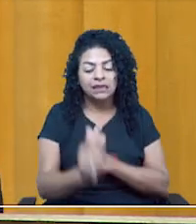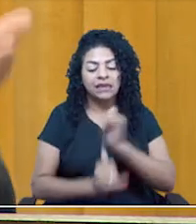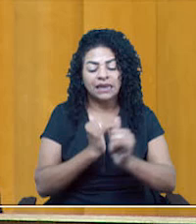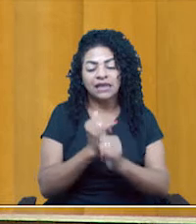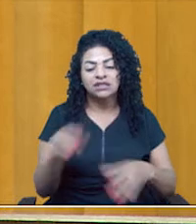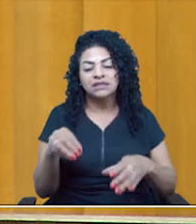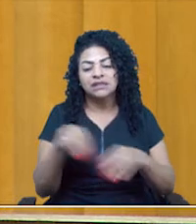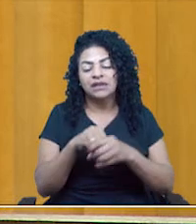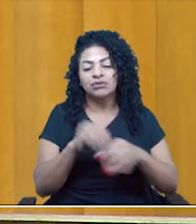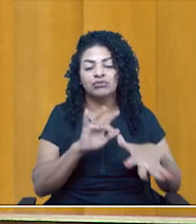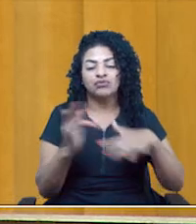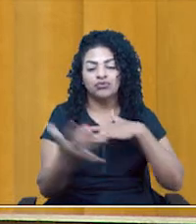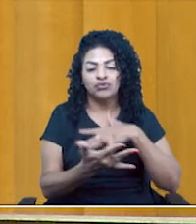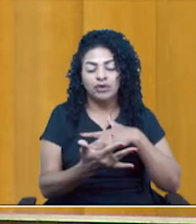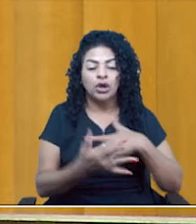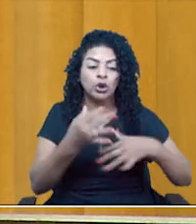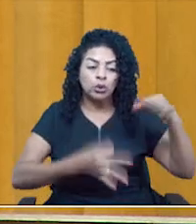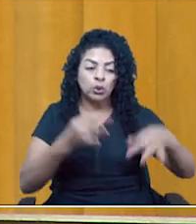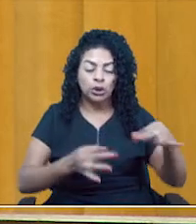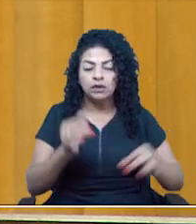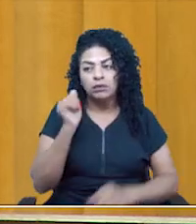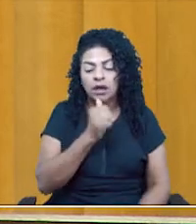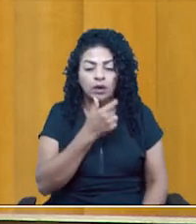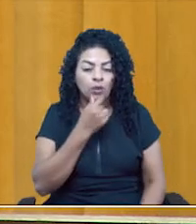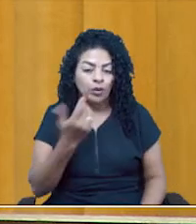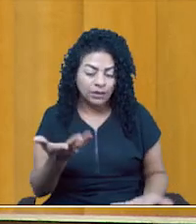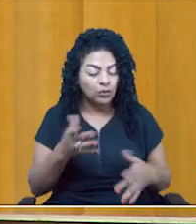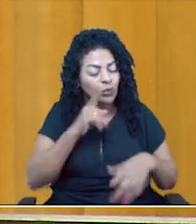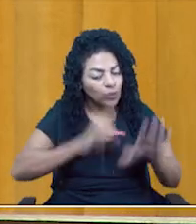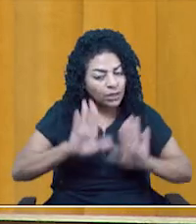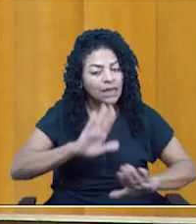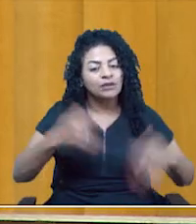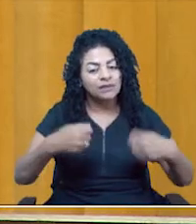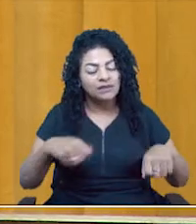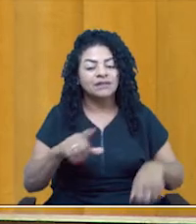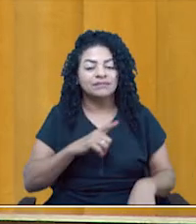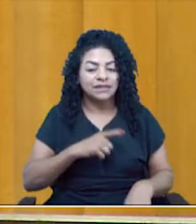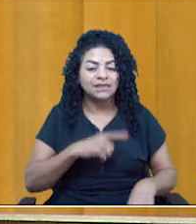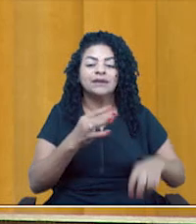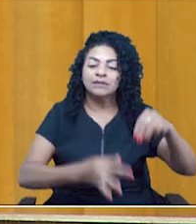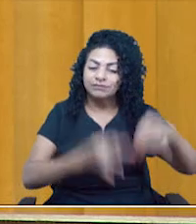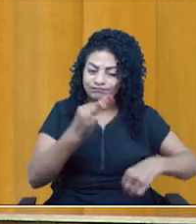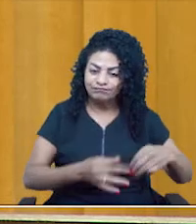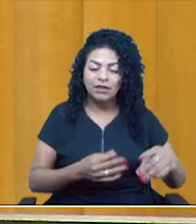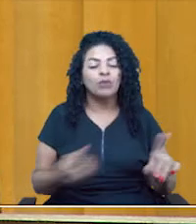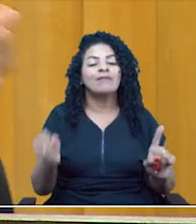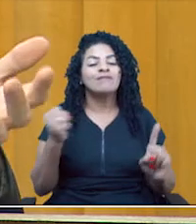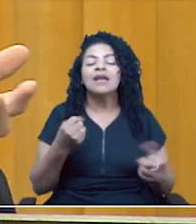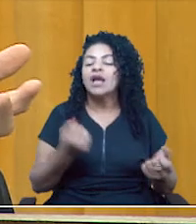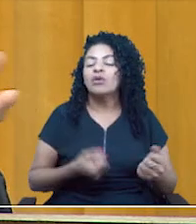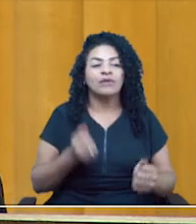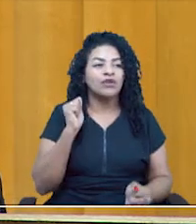já viram alguma situação dessas, que constrange a instituição, constrange o magistrado, é uma violência contra a própria dignidade do magistrado, do servidor,